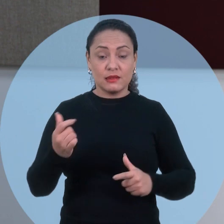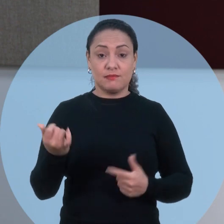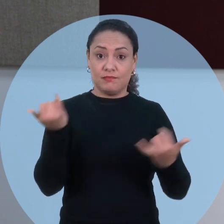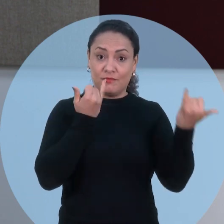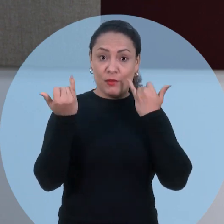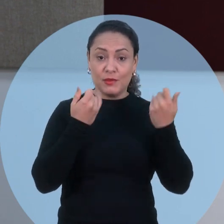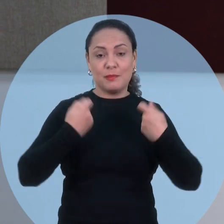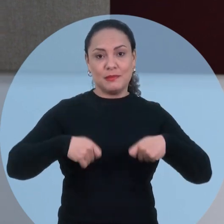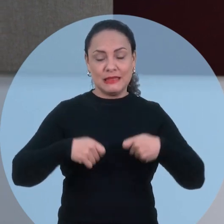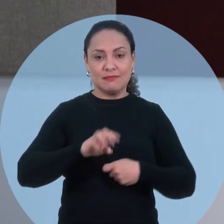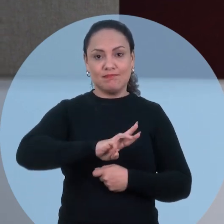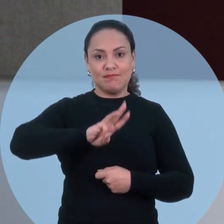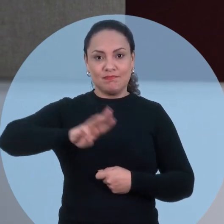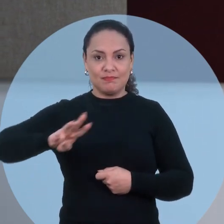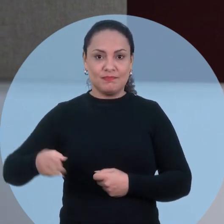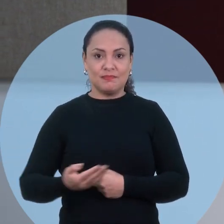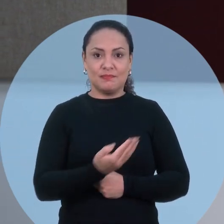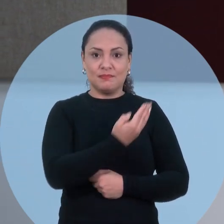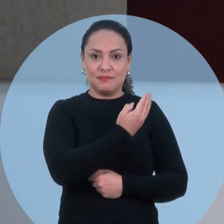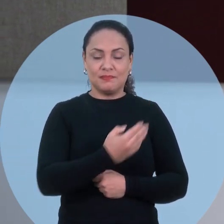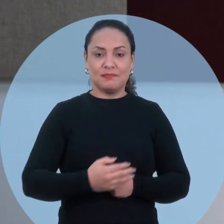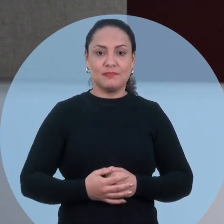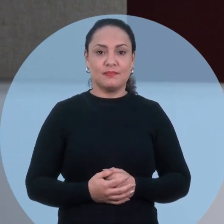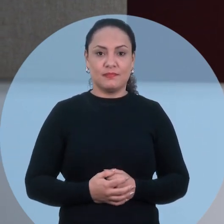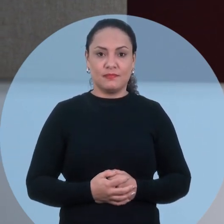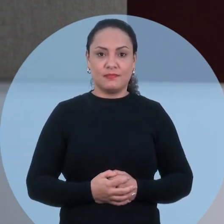Para mais informações, acessem